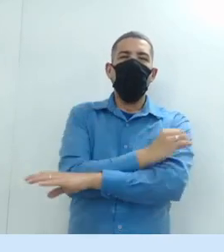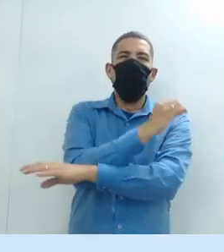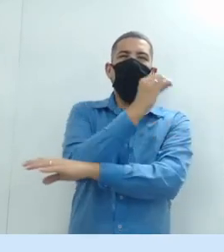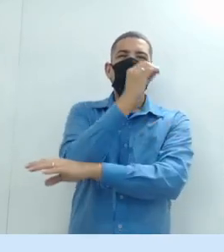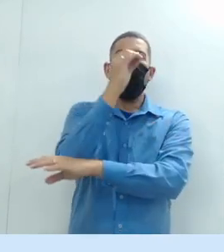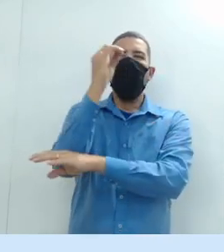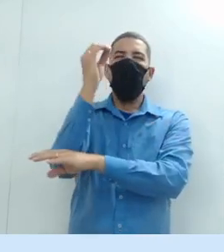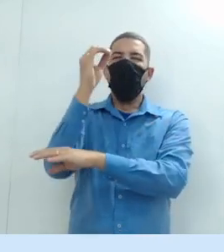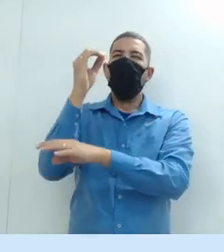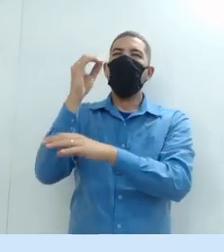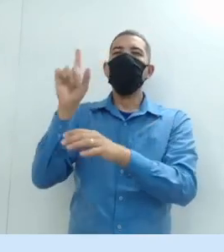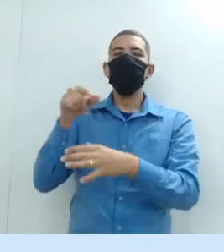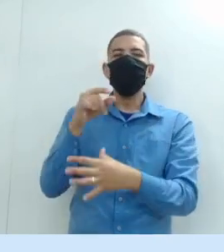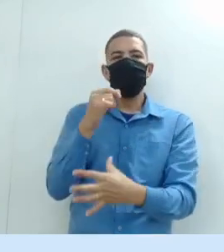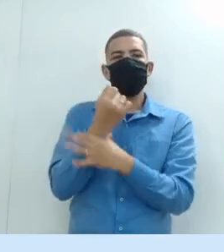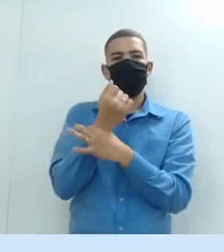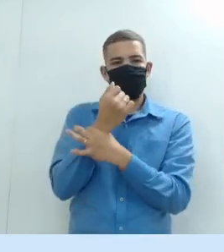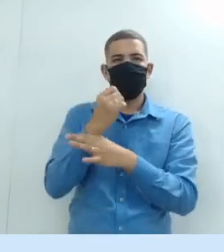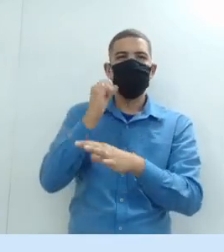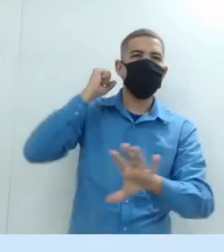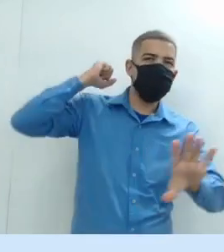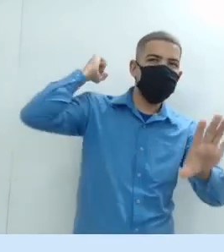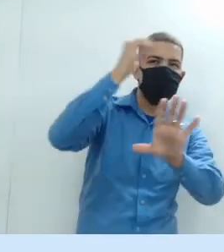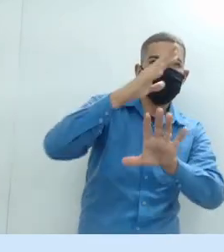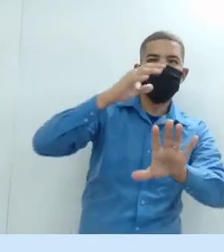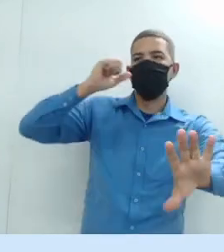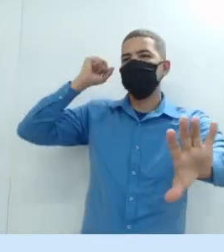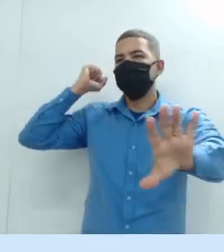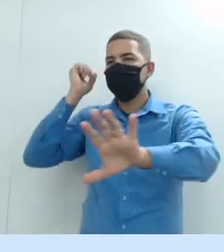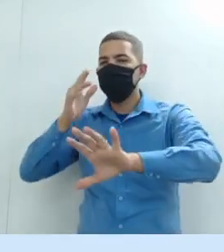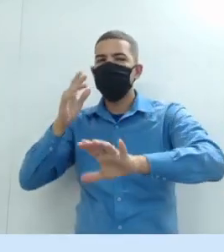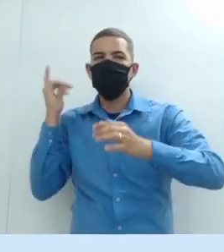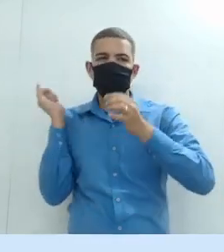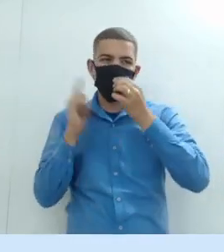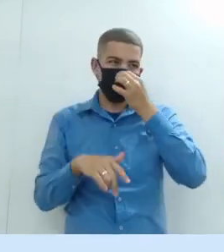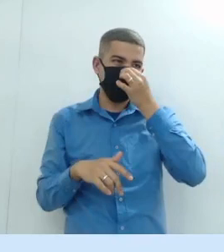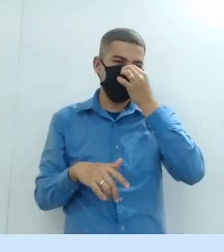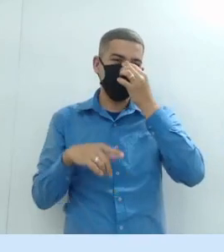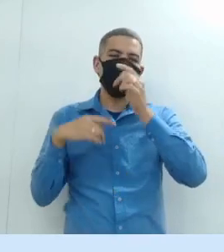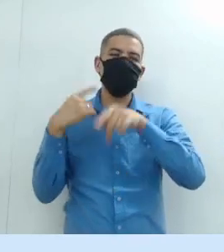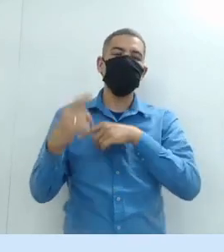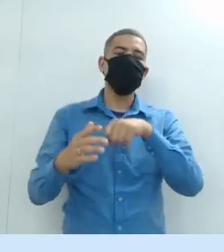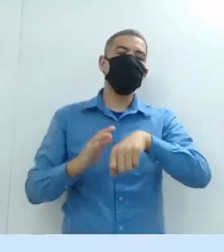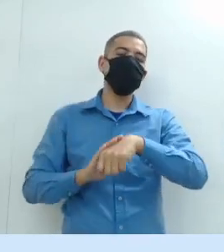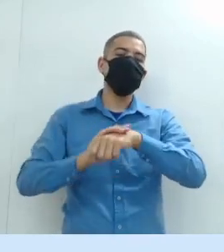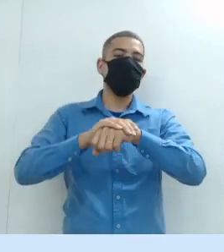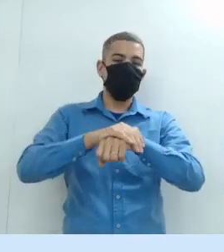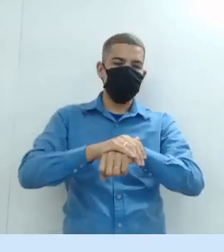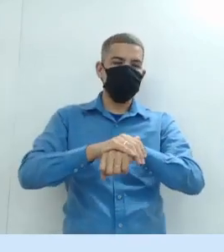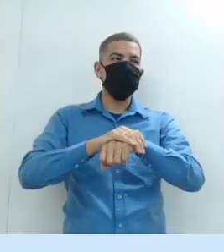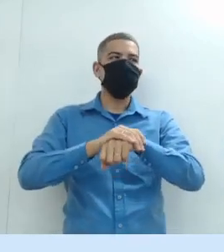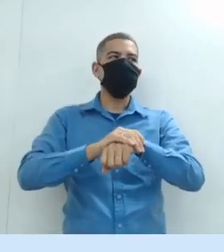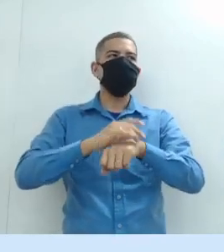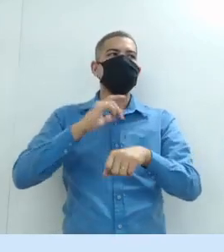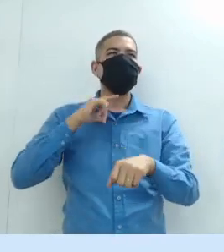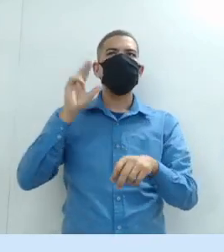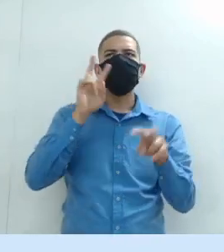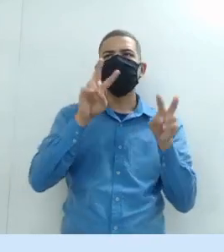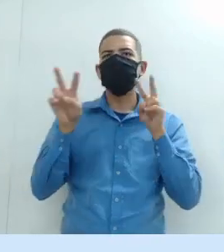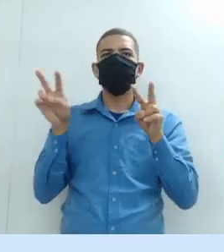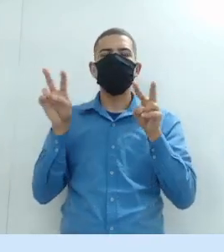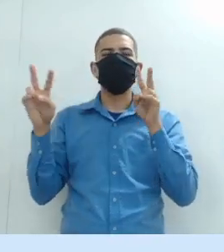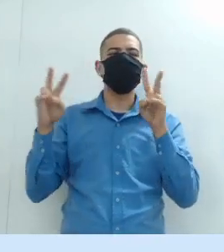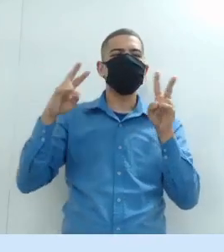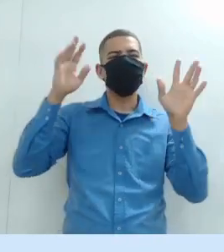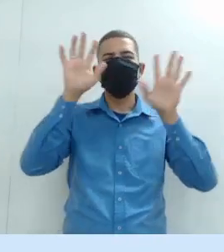seguro, então era mais seguro caçar e voltar rapidamente, porque ao anoitecer ele perdia o controle